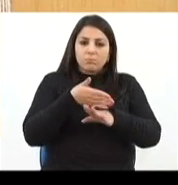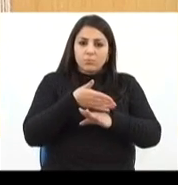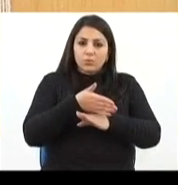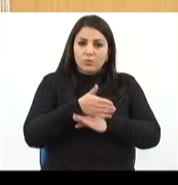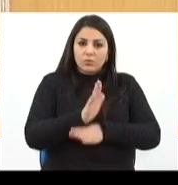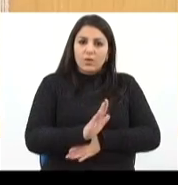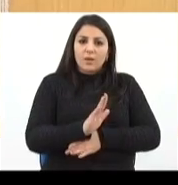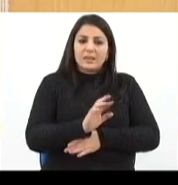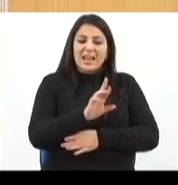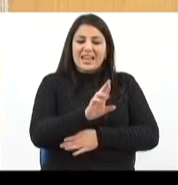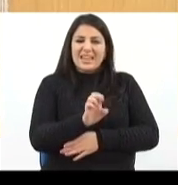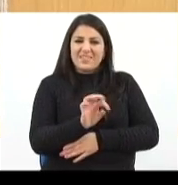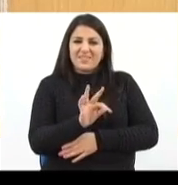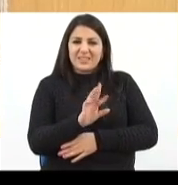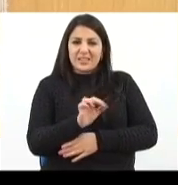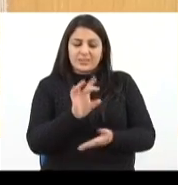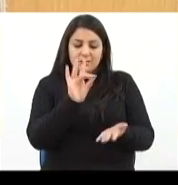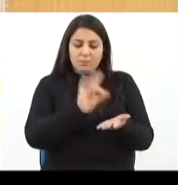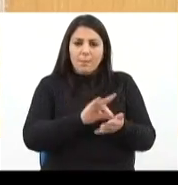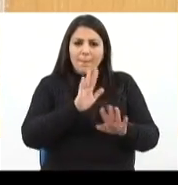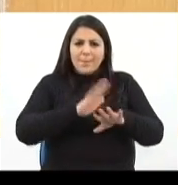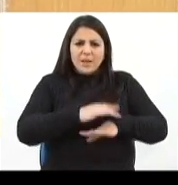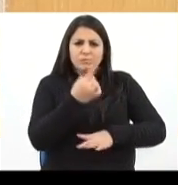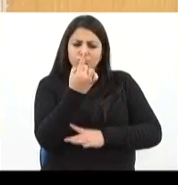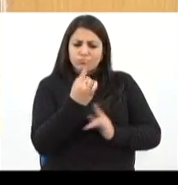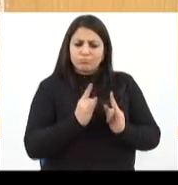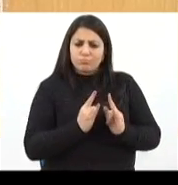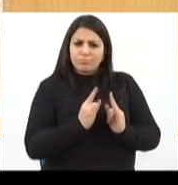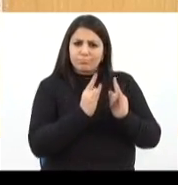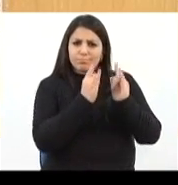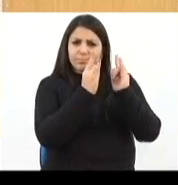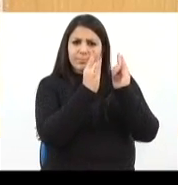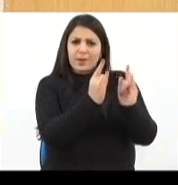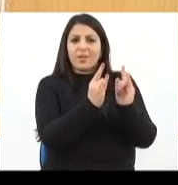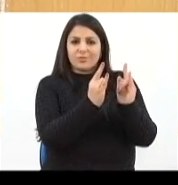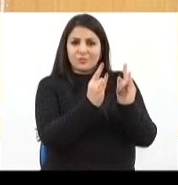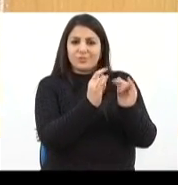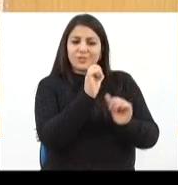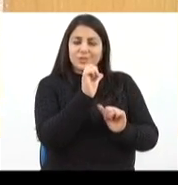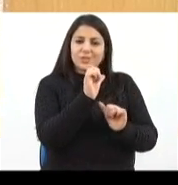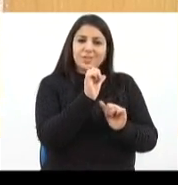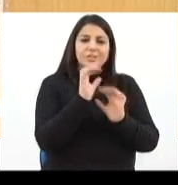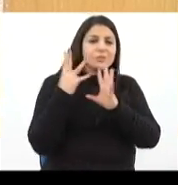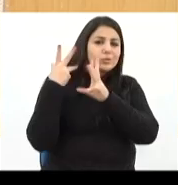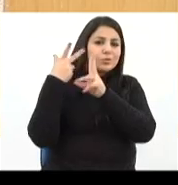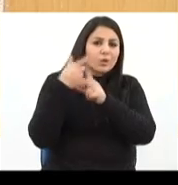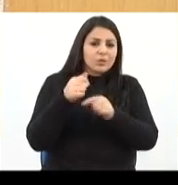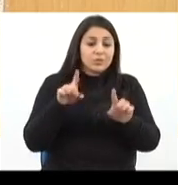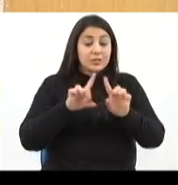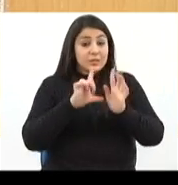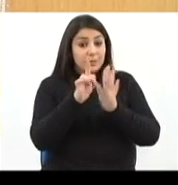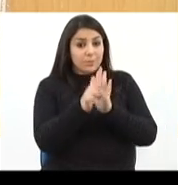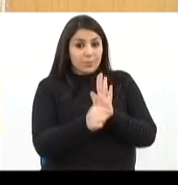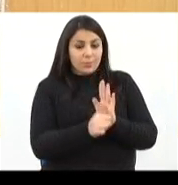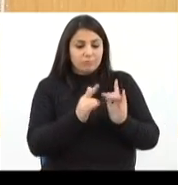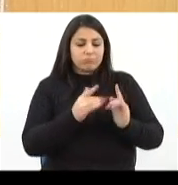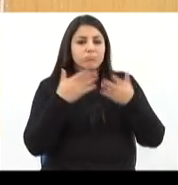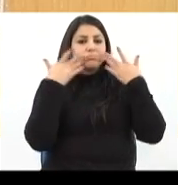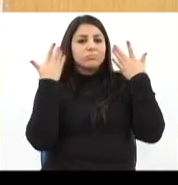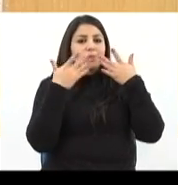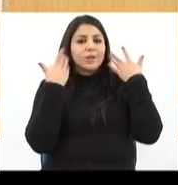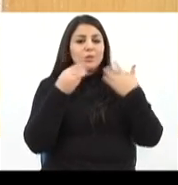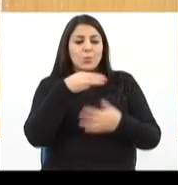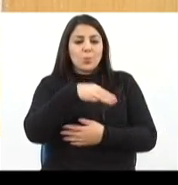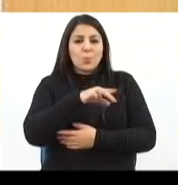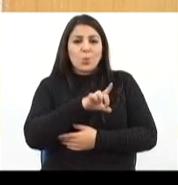Foi autorizada a revitalização de mais um prédio histórico. Depois do Teatro Múcio de Castro, a Prefeitura